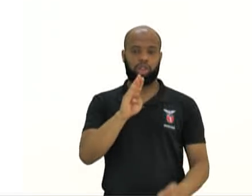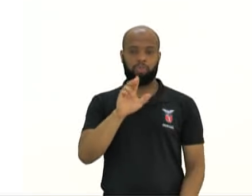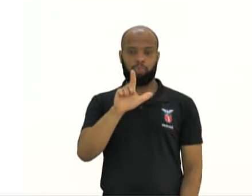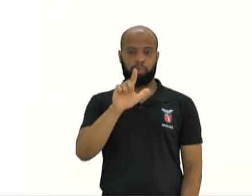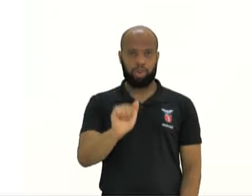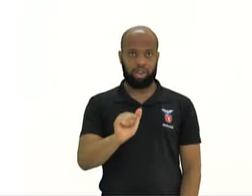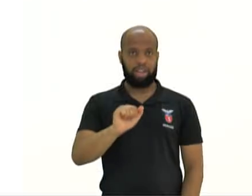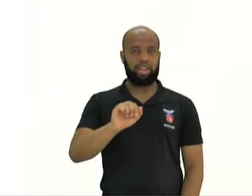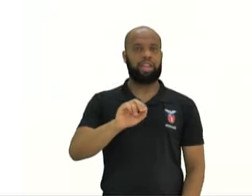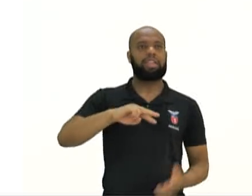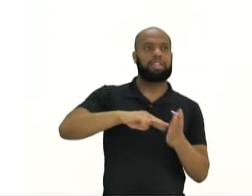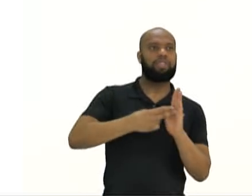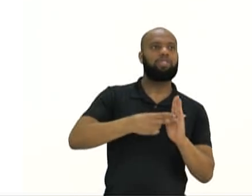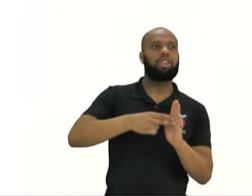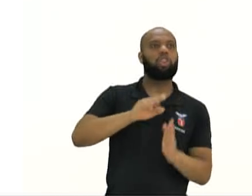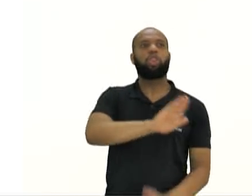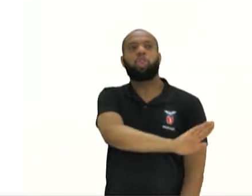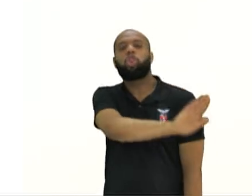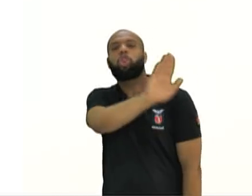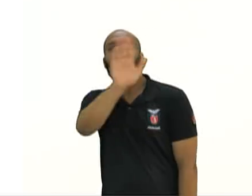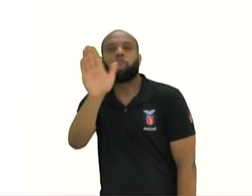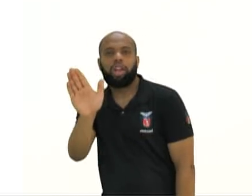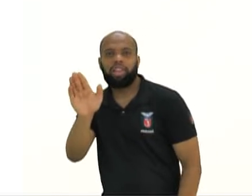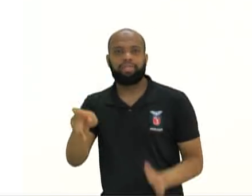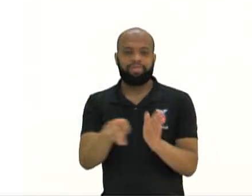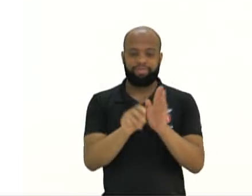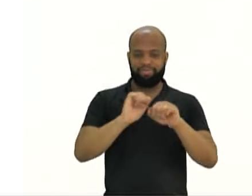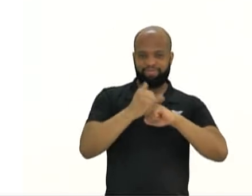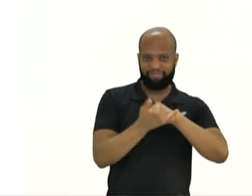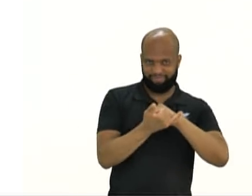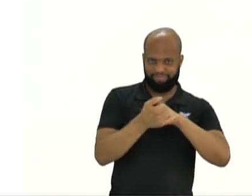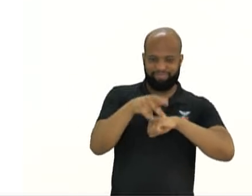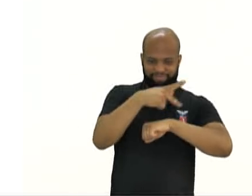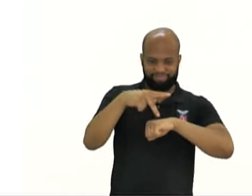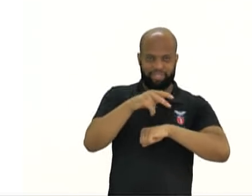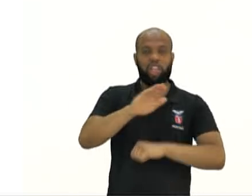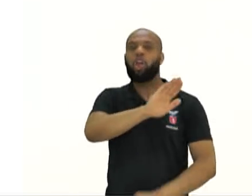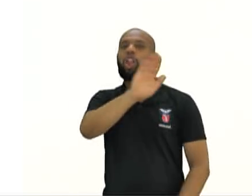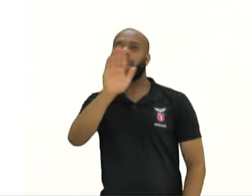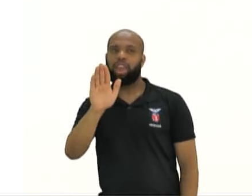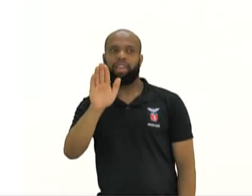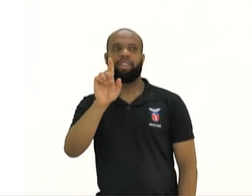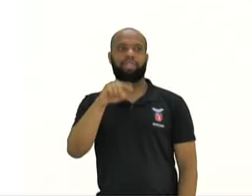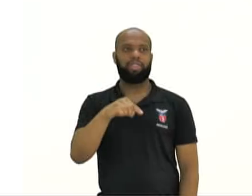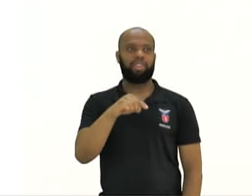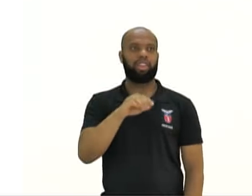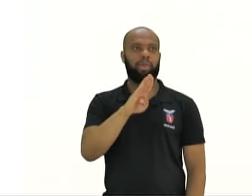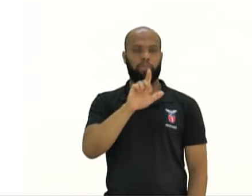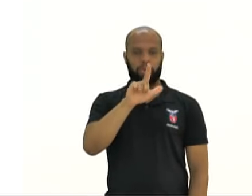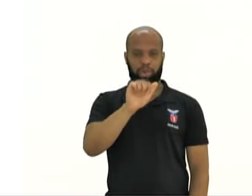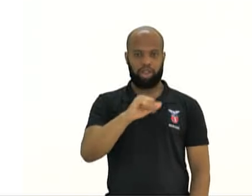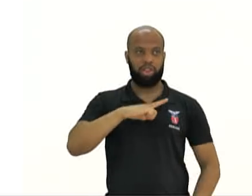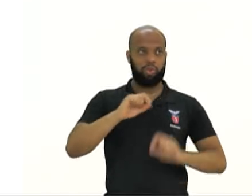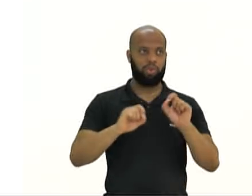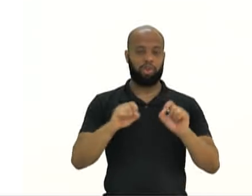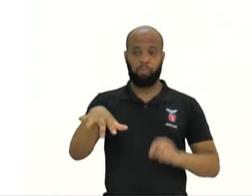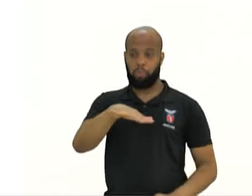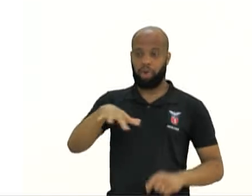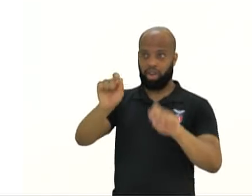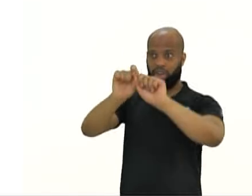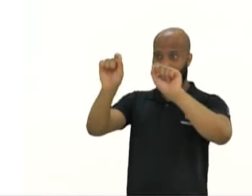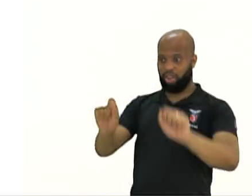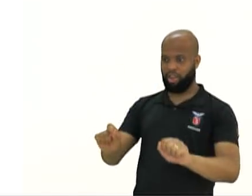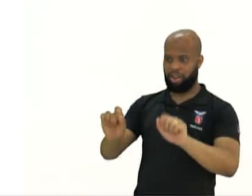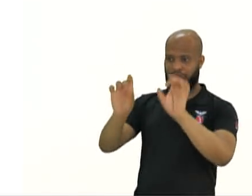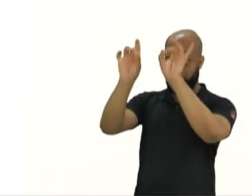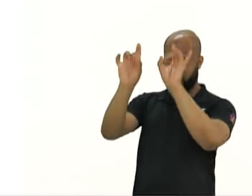em fijiano. Ó, já aprenderam uma palavra em fijiano, hein? Eles vão oferecer aos turistas uma área VIP. Quando eles